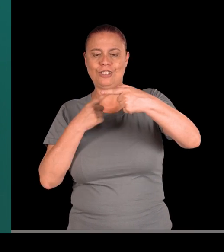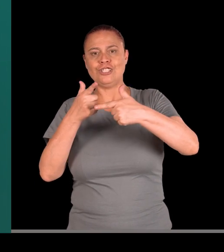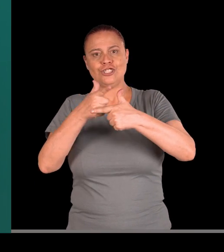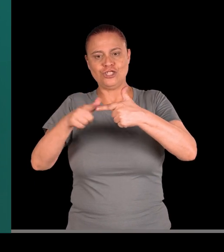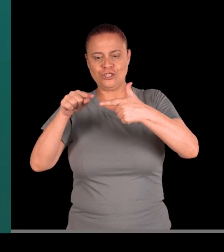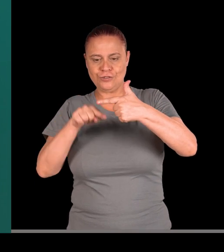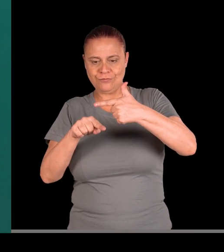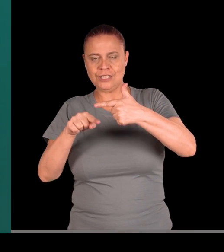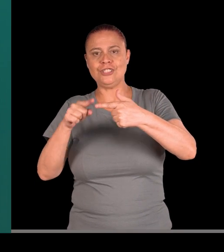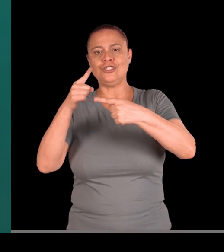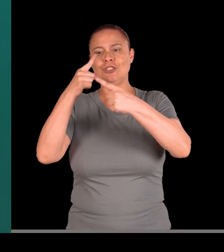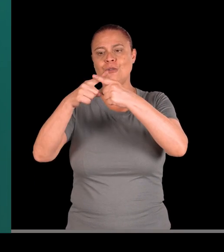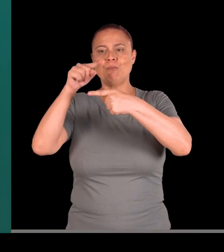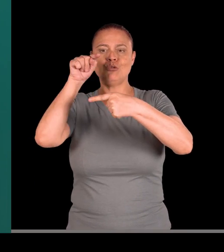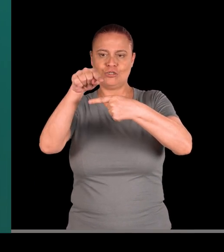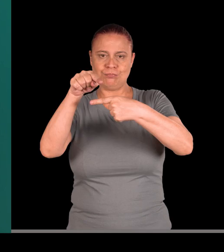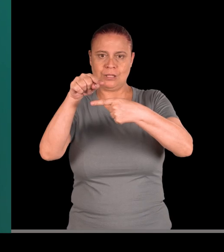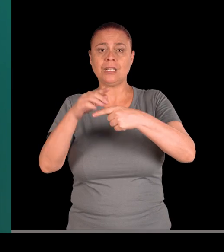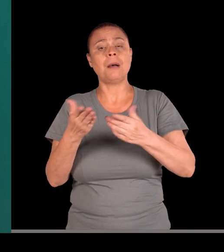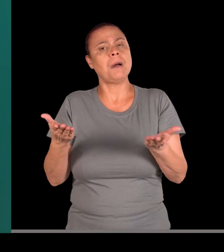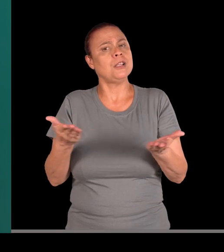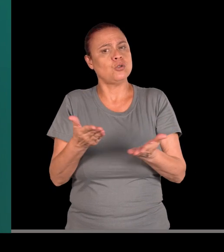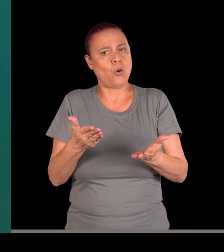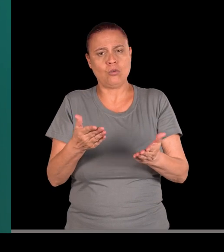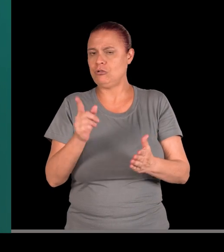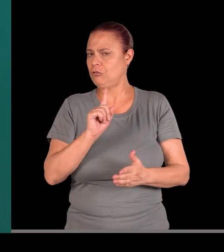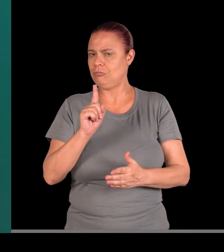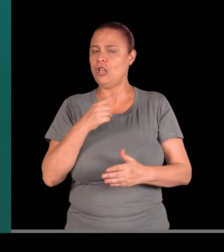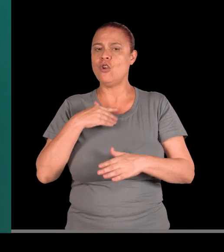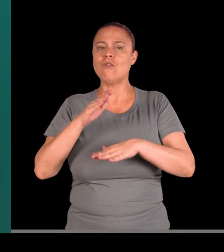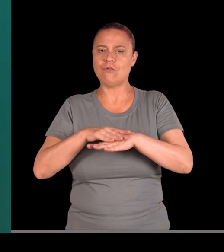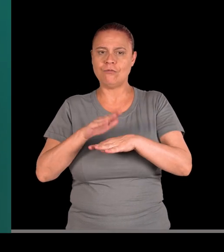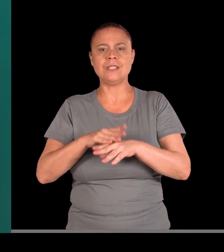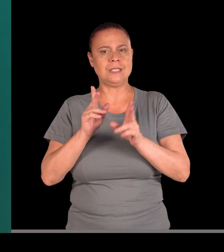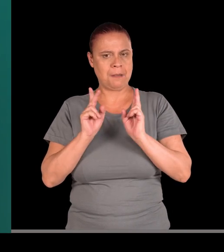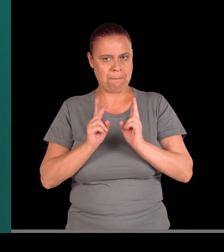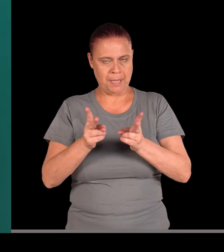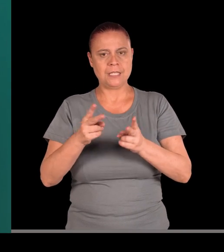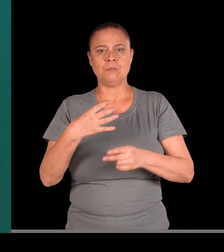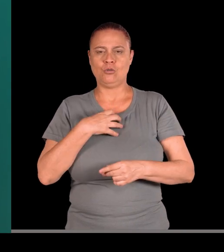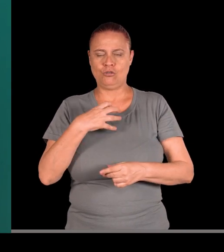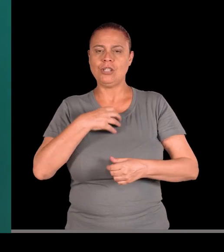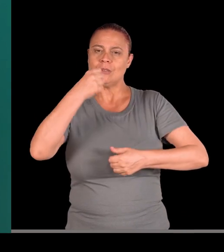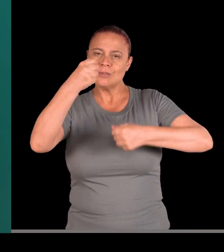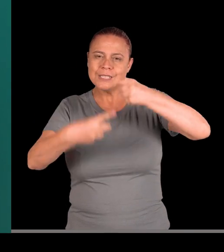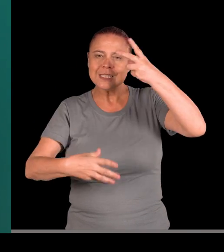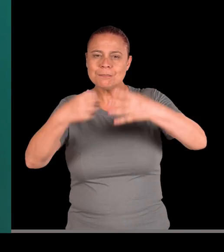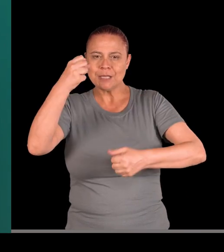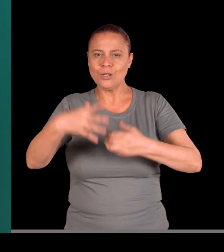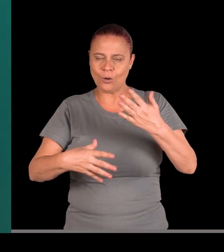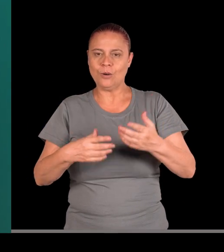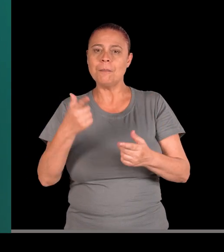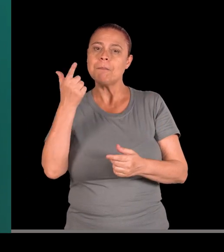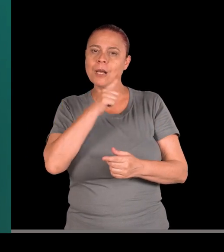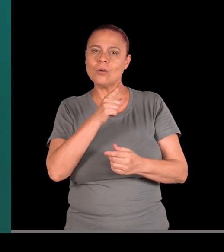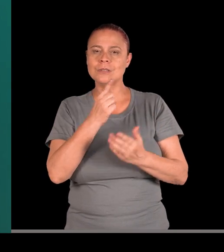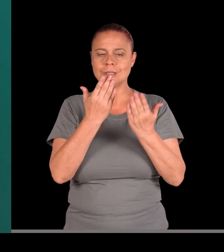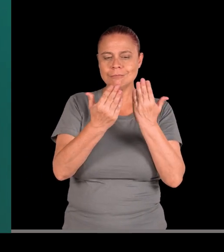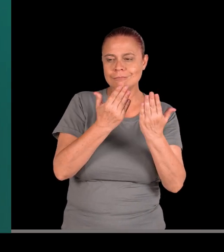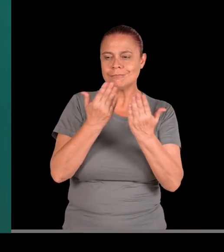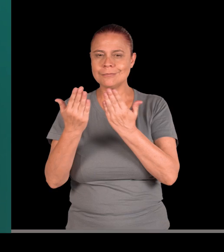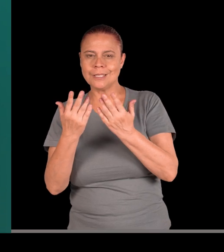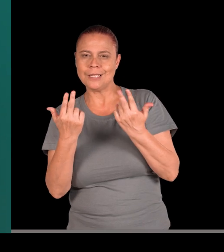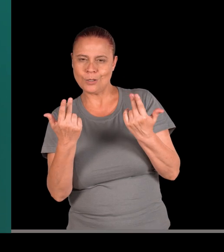pelo de baixo e multiplicando pelo de cima, tá? Mas hoje nós vamos ver, na primeira vez da explicação, encontrando a